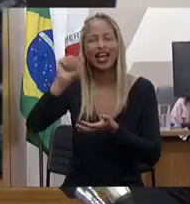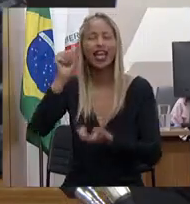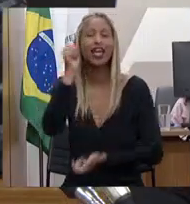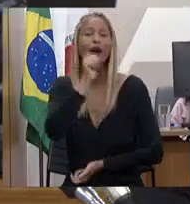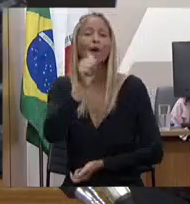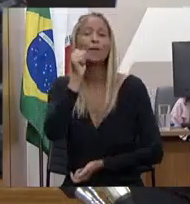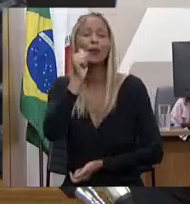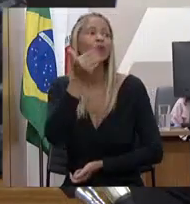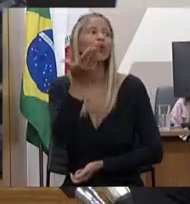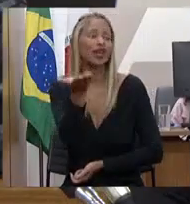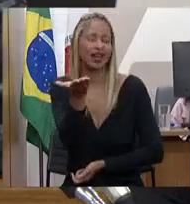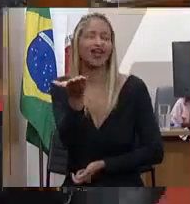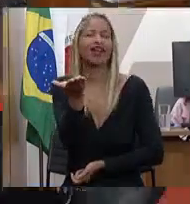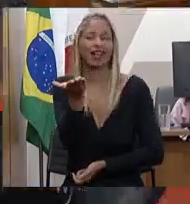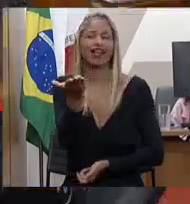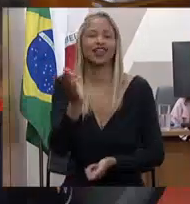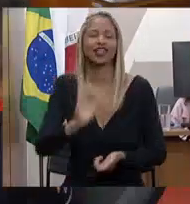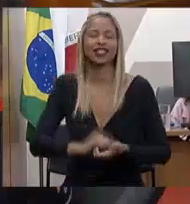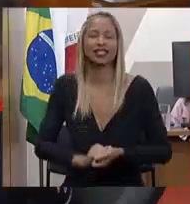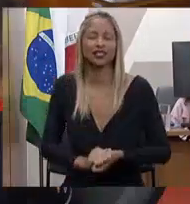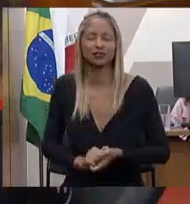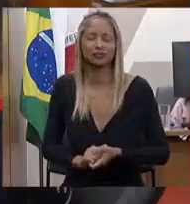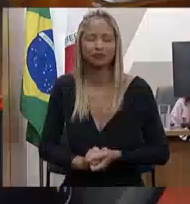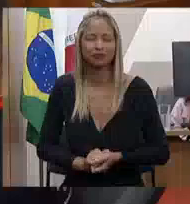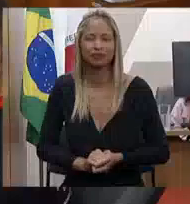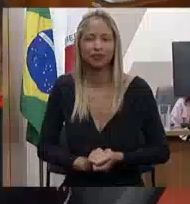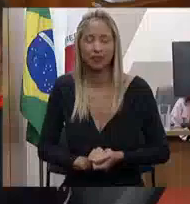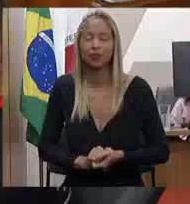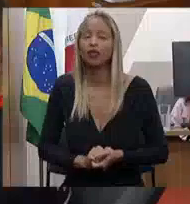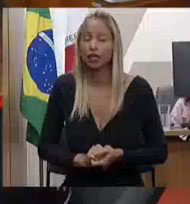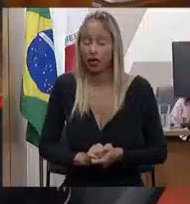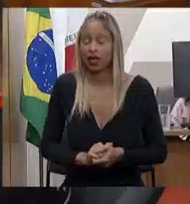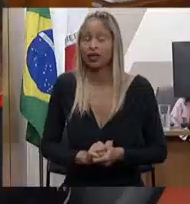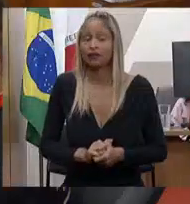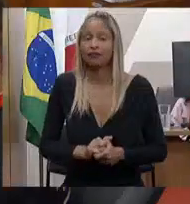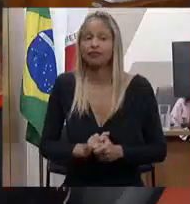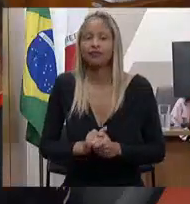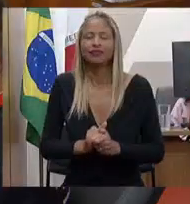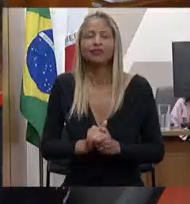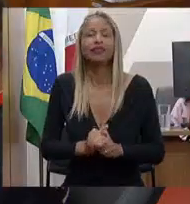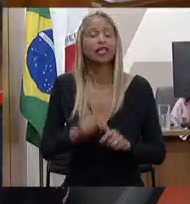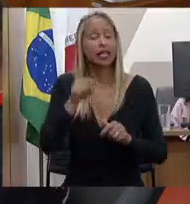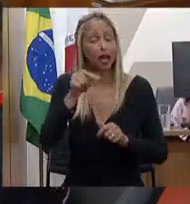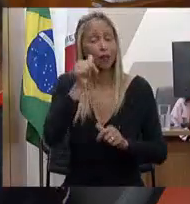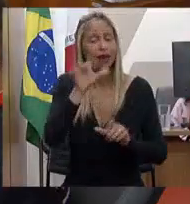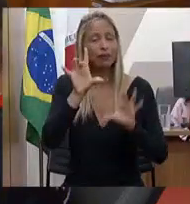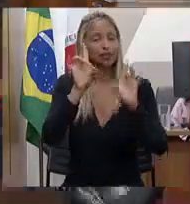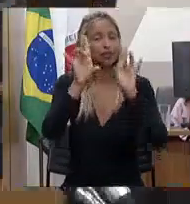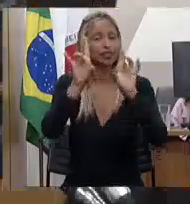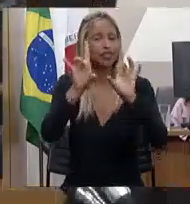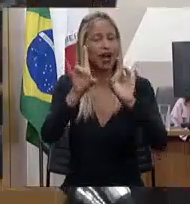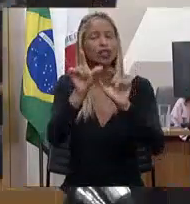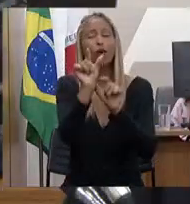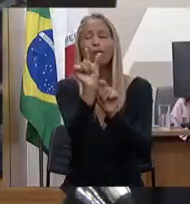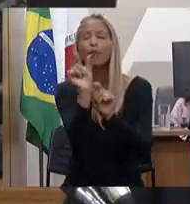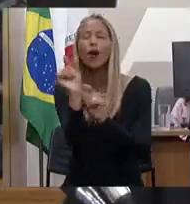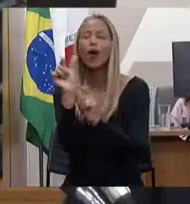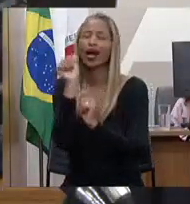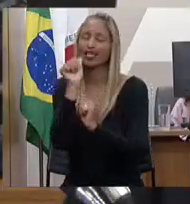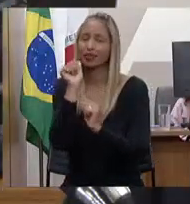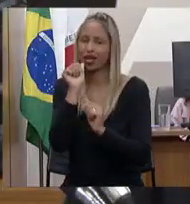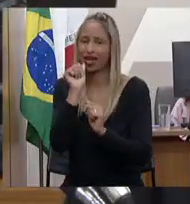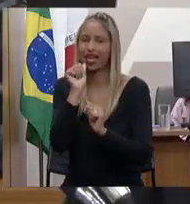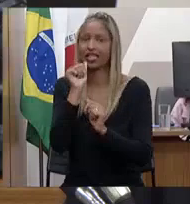mulheres que estão no movimento sindical e que são essenciais e que são poucas ainda né